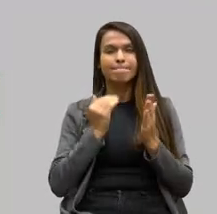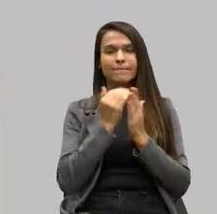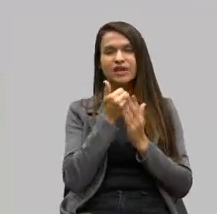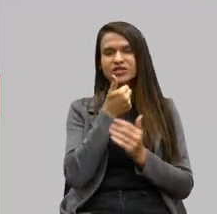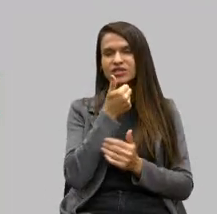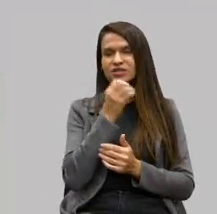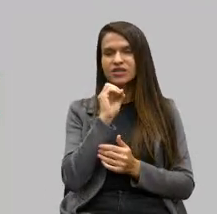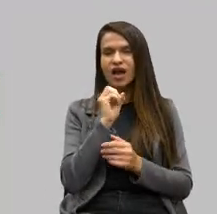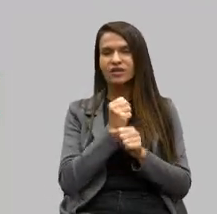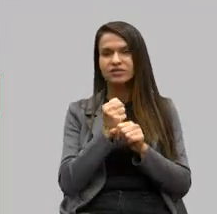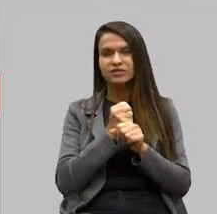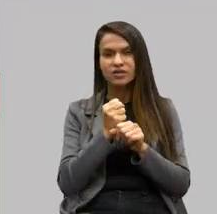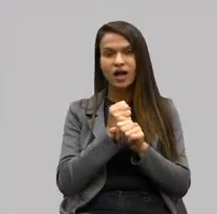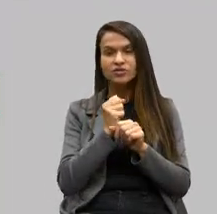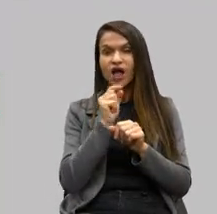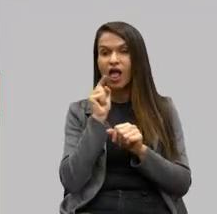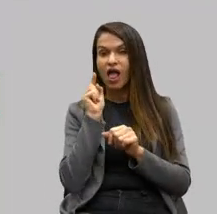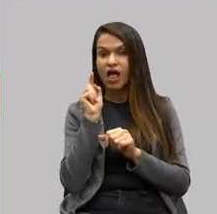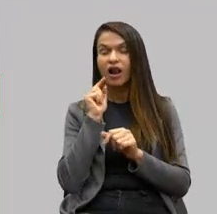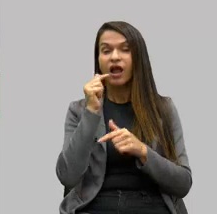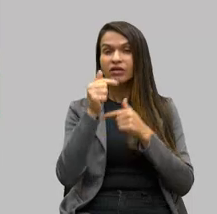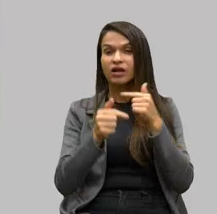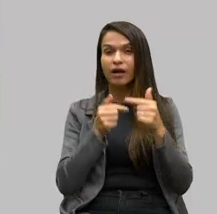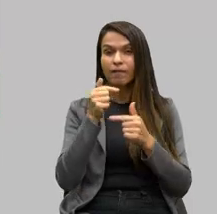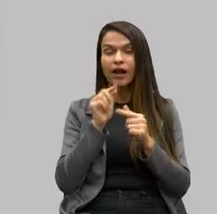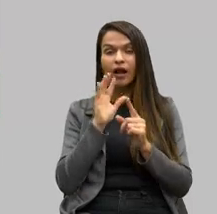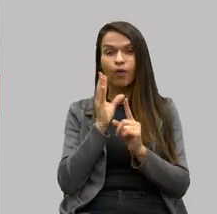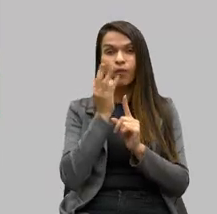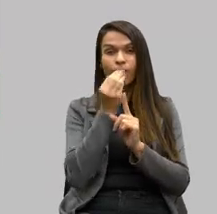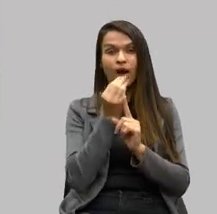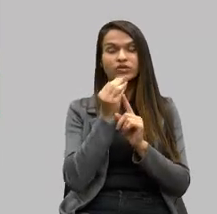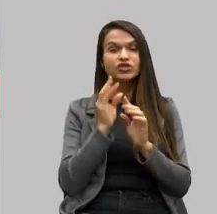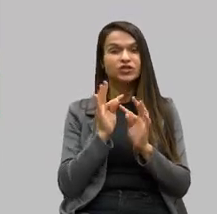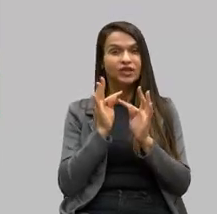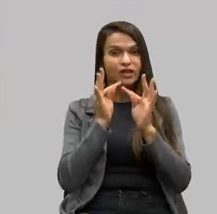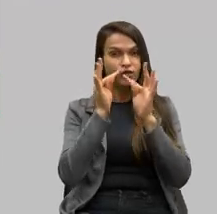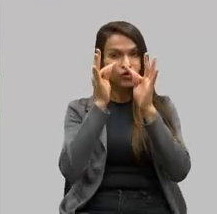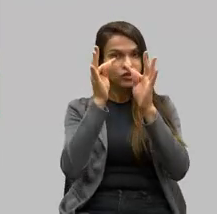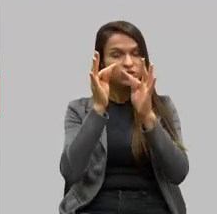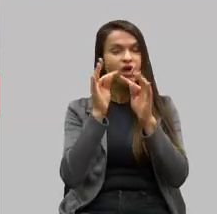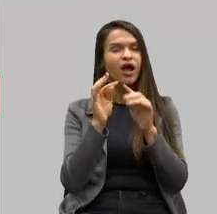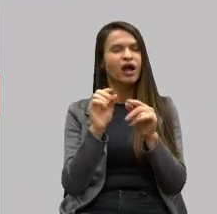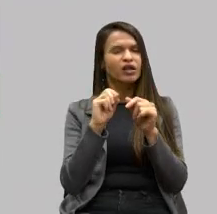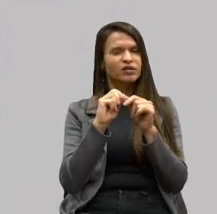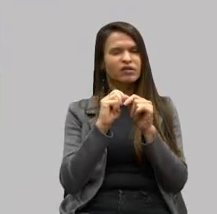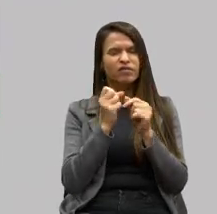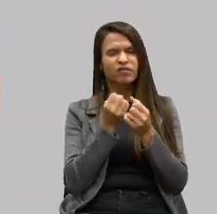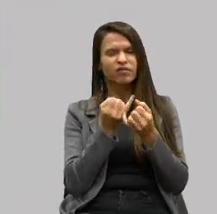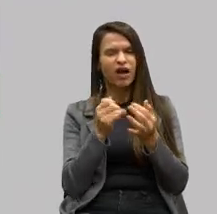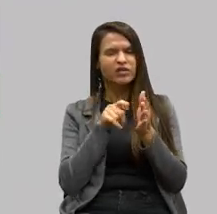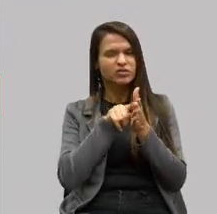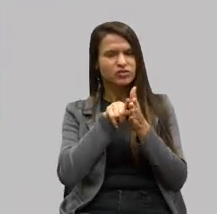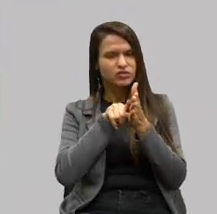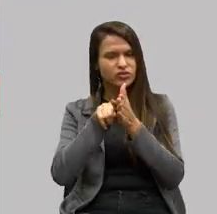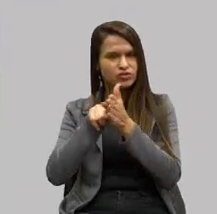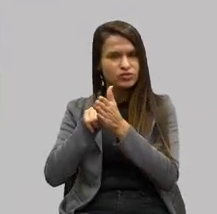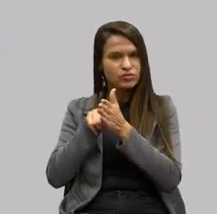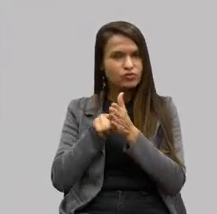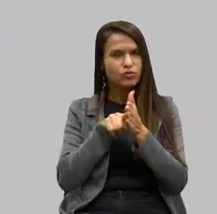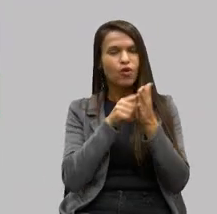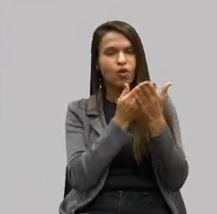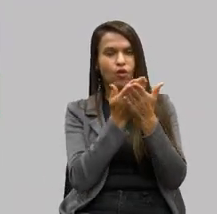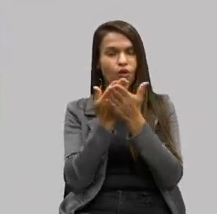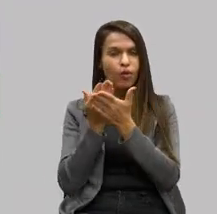ela trabalha com arte e tecnologia. E ela tem feito uma série de estudos sobre como a